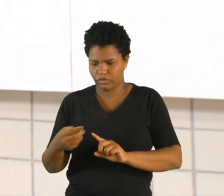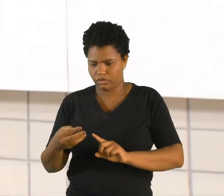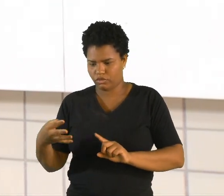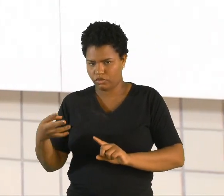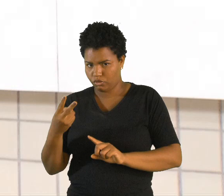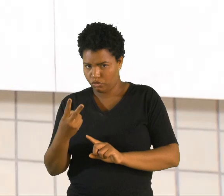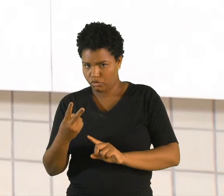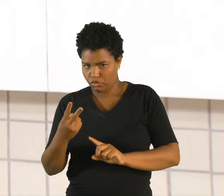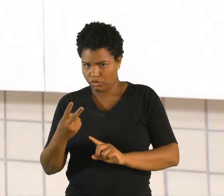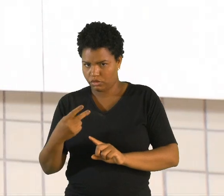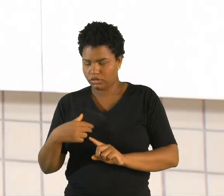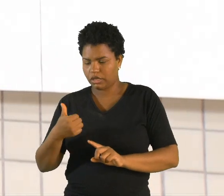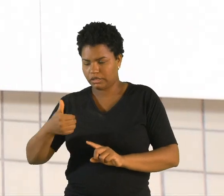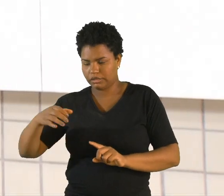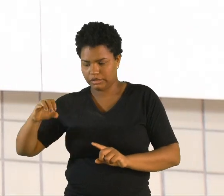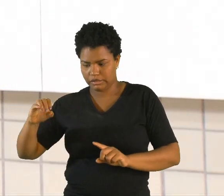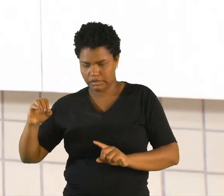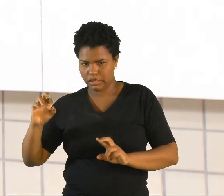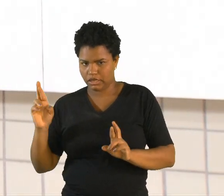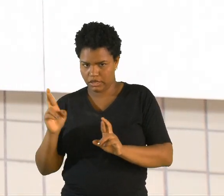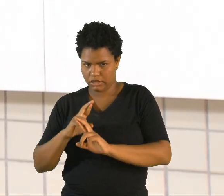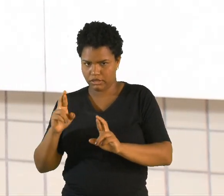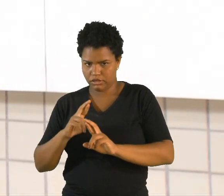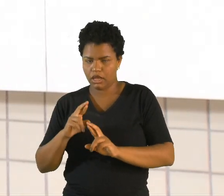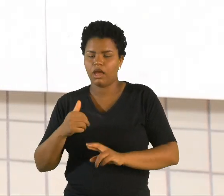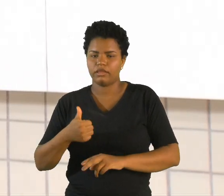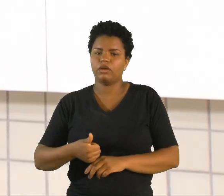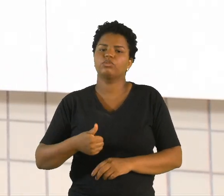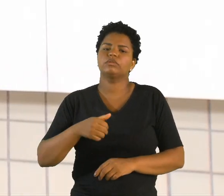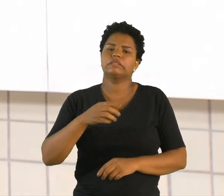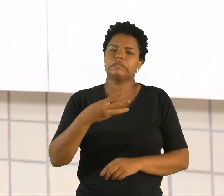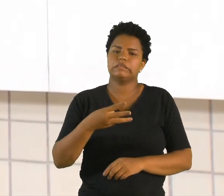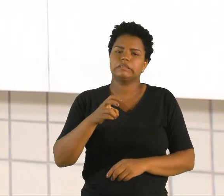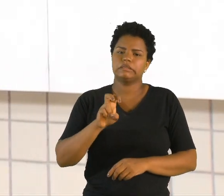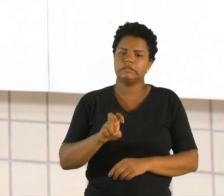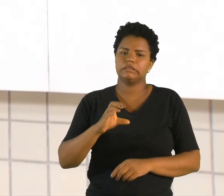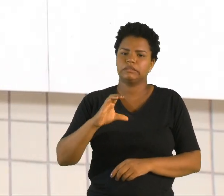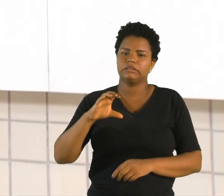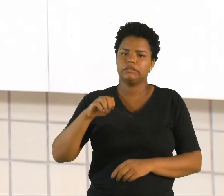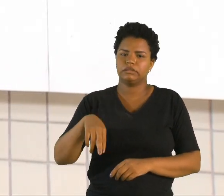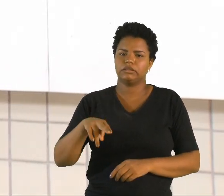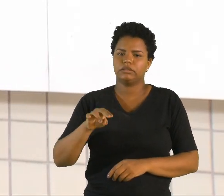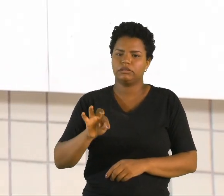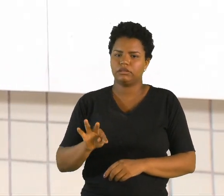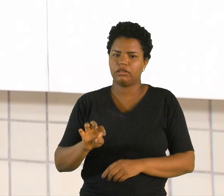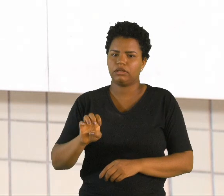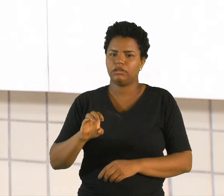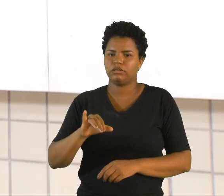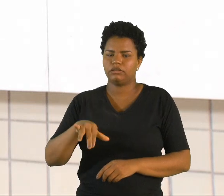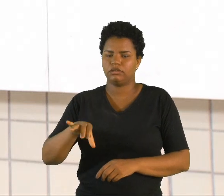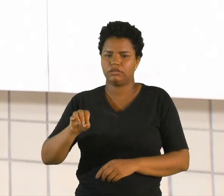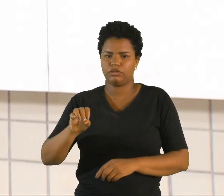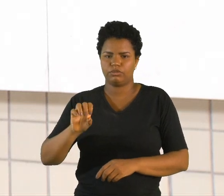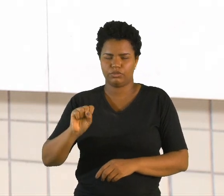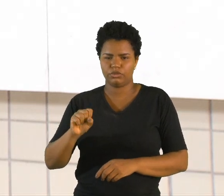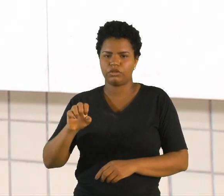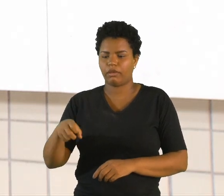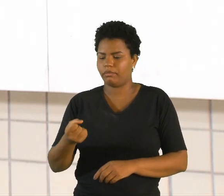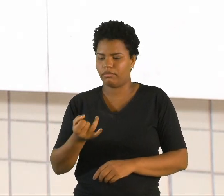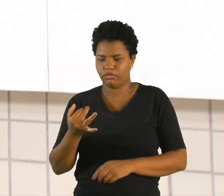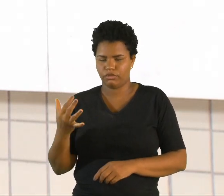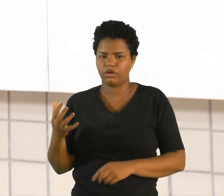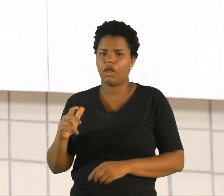35 centésimos. Ok, pessoal? No plural, porque 35 centésimos. São números maiores que 1,